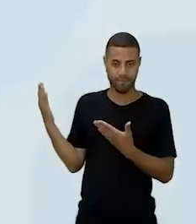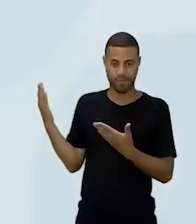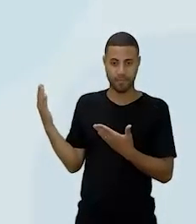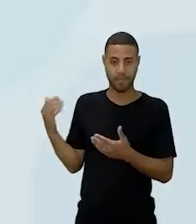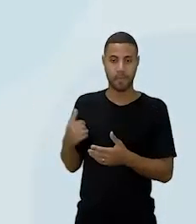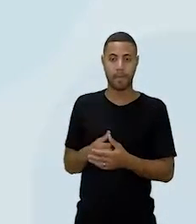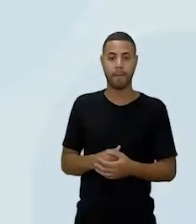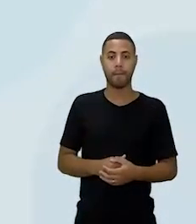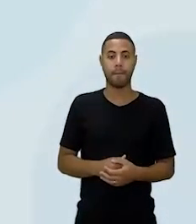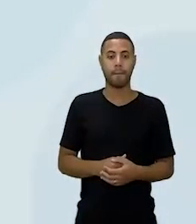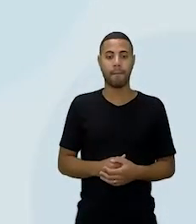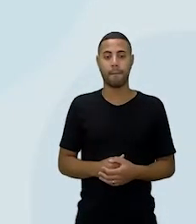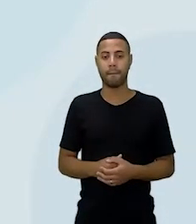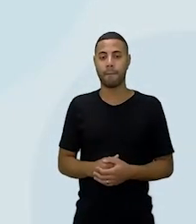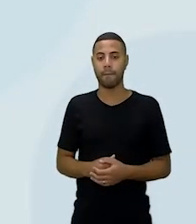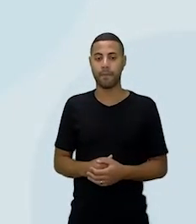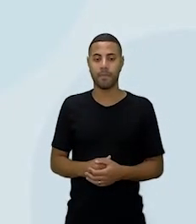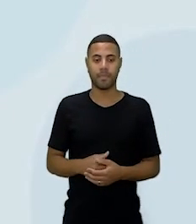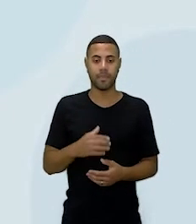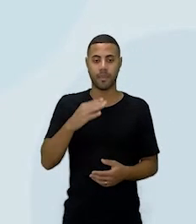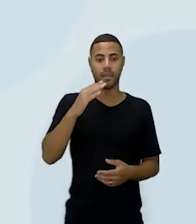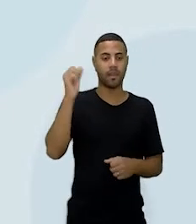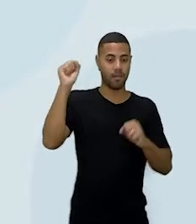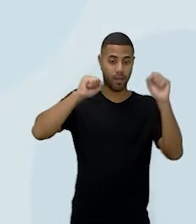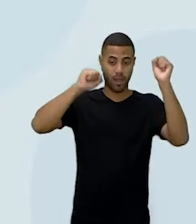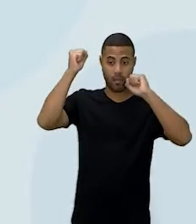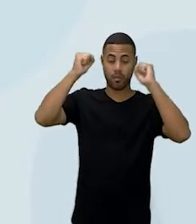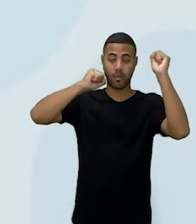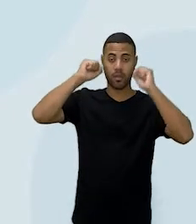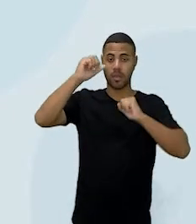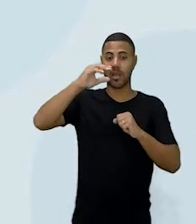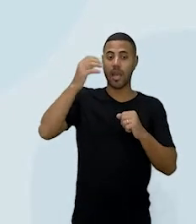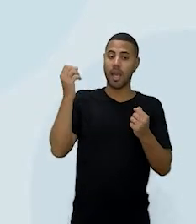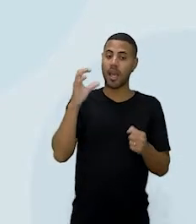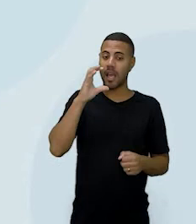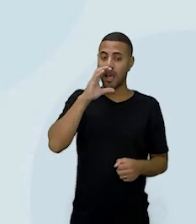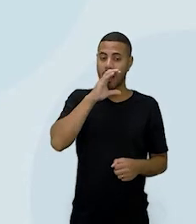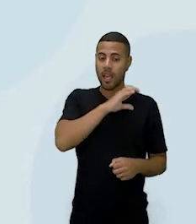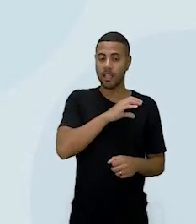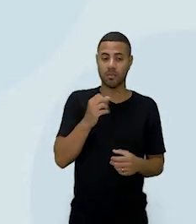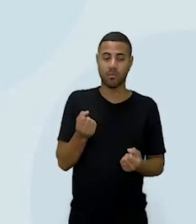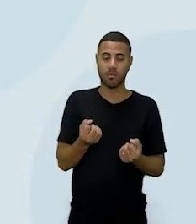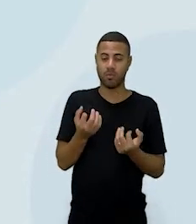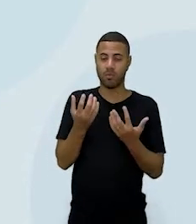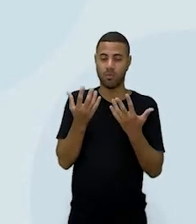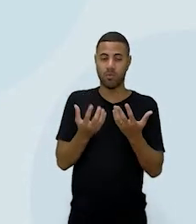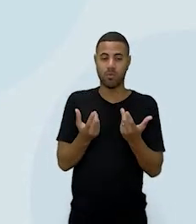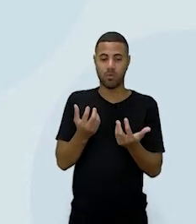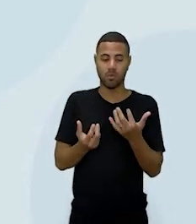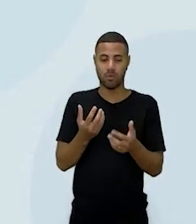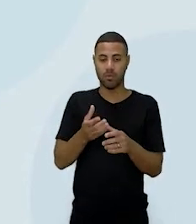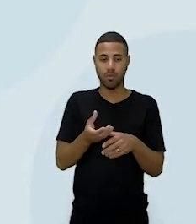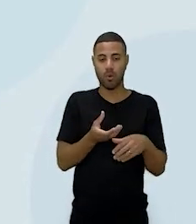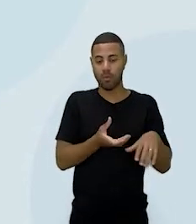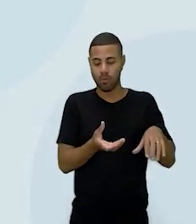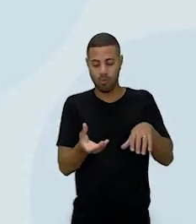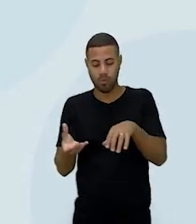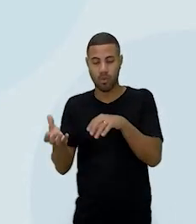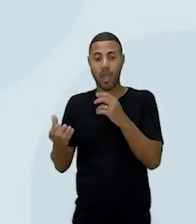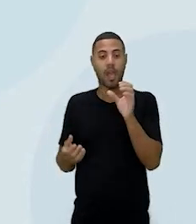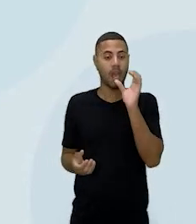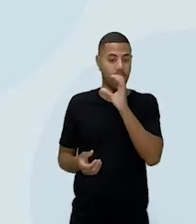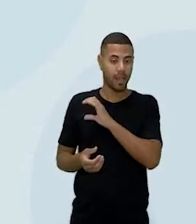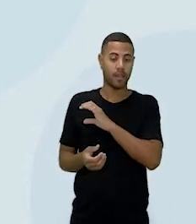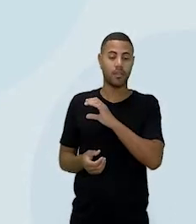aqui o calcário mais calor antes da setinha, para mostrar que um processo, naquele caso